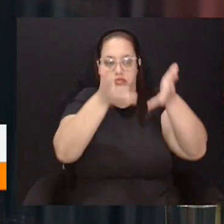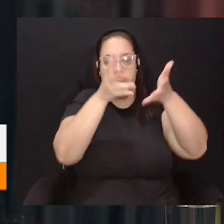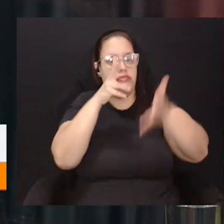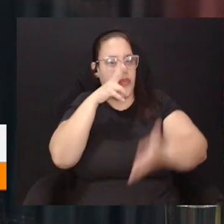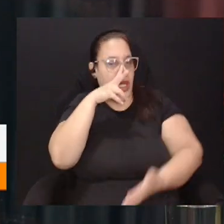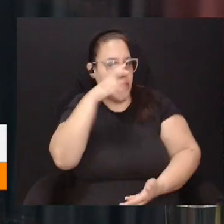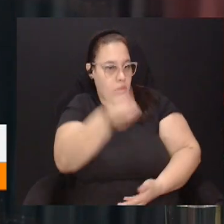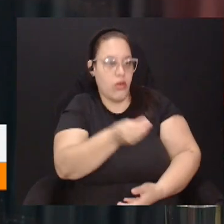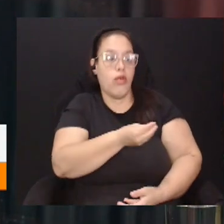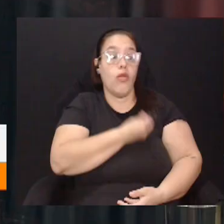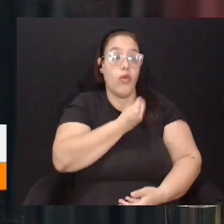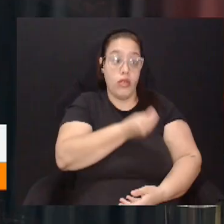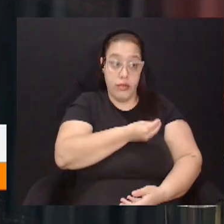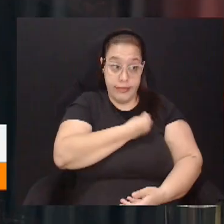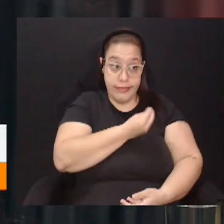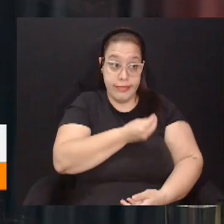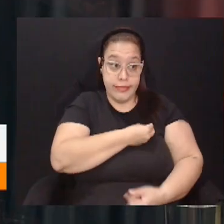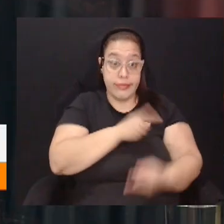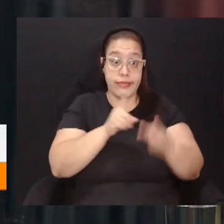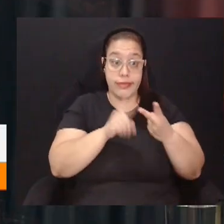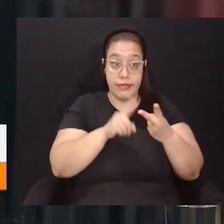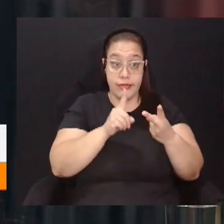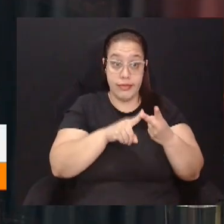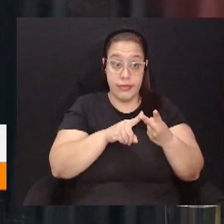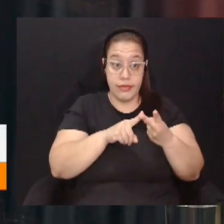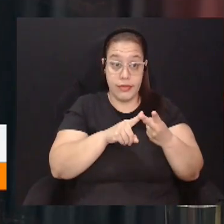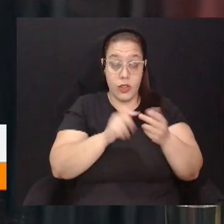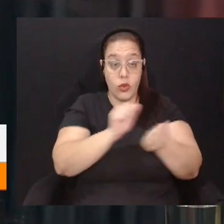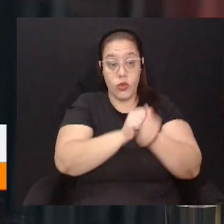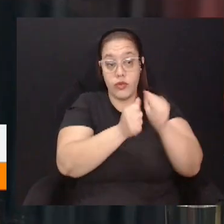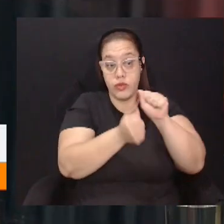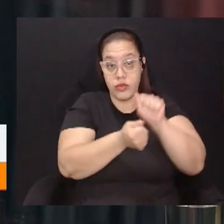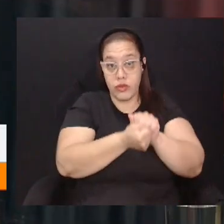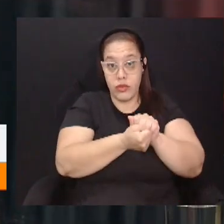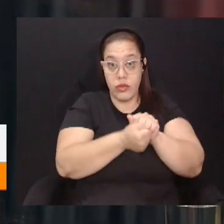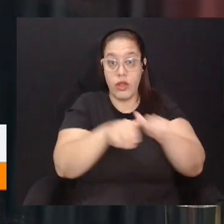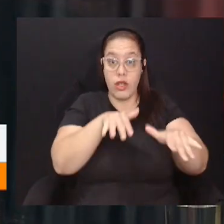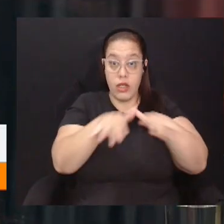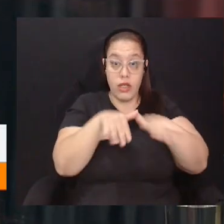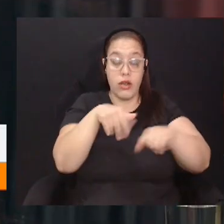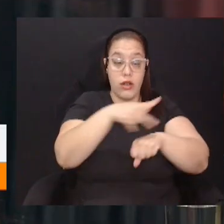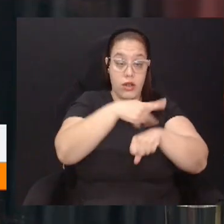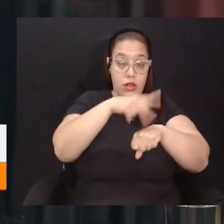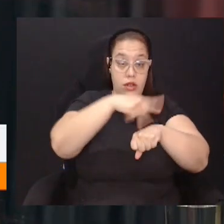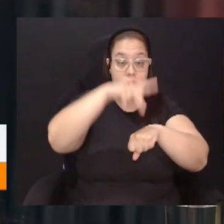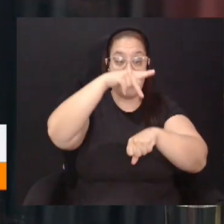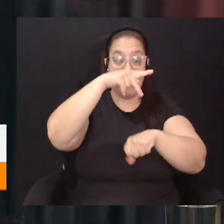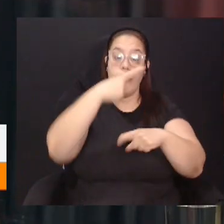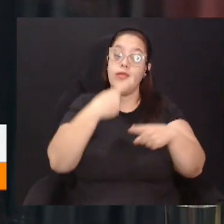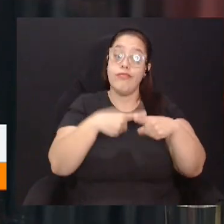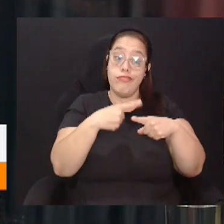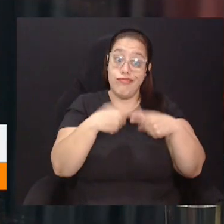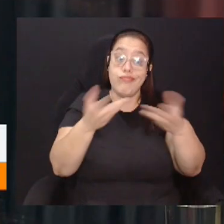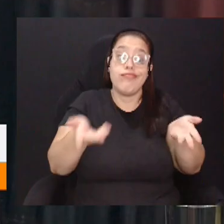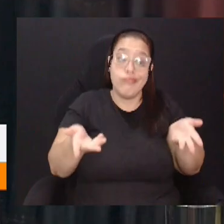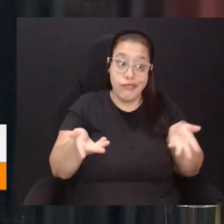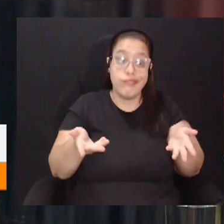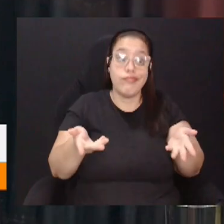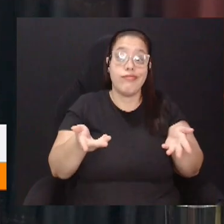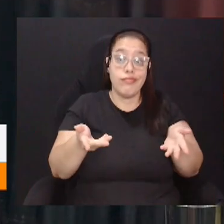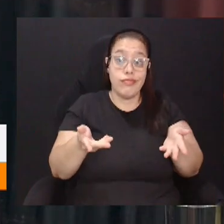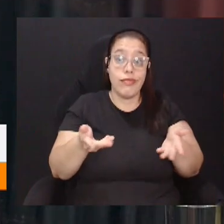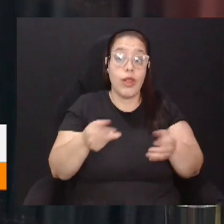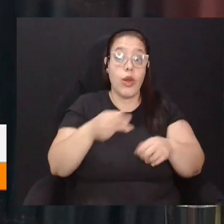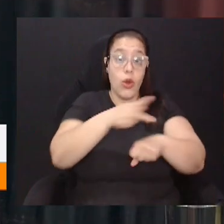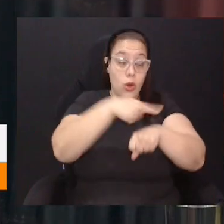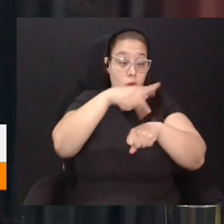vida, e isto se associa exatamente a este momento da Páscoa, por conta exatamente do que a Páscoa